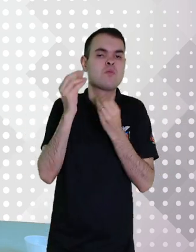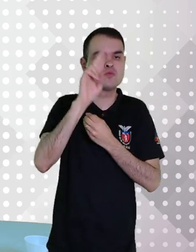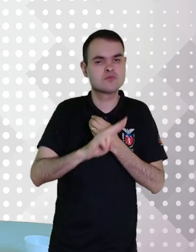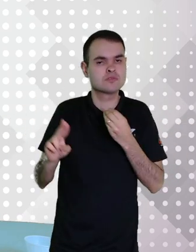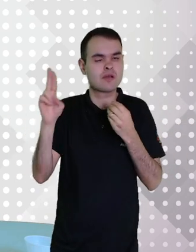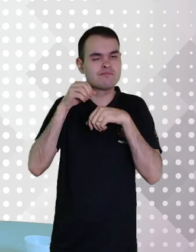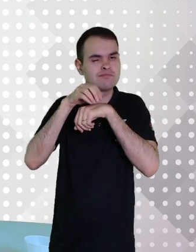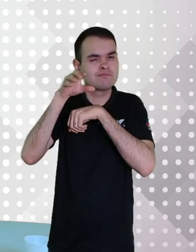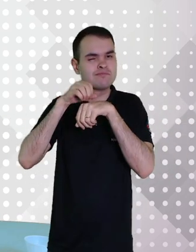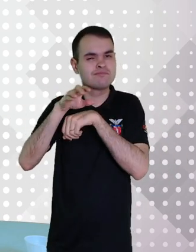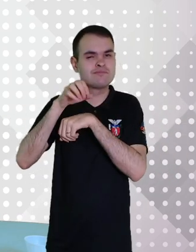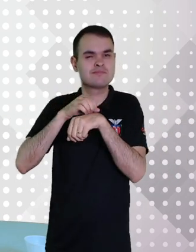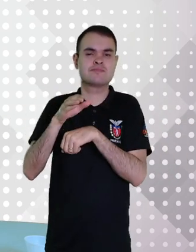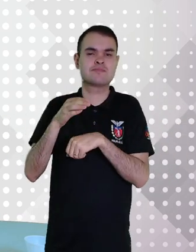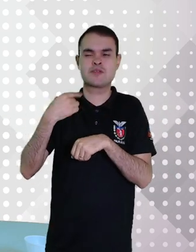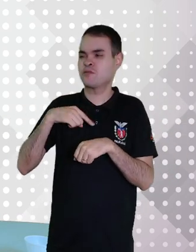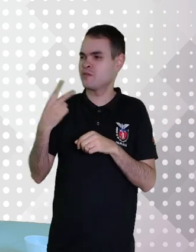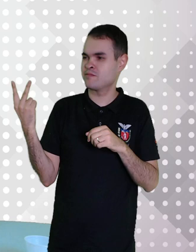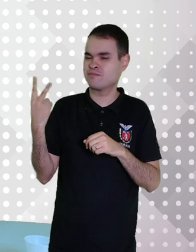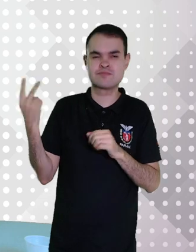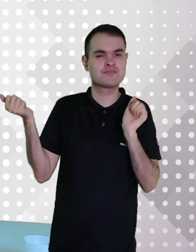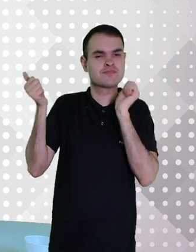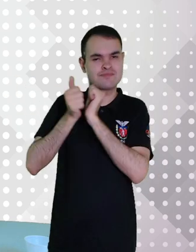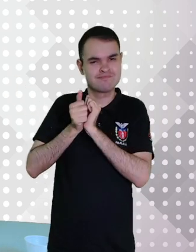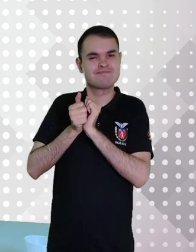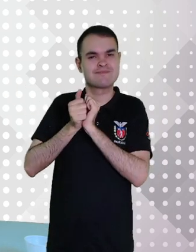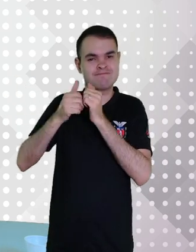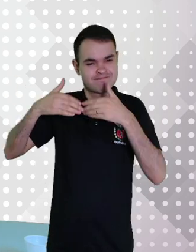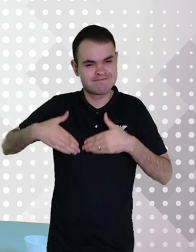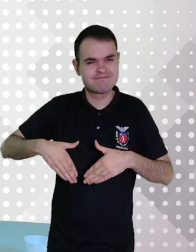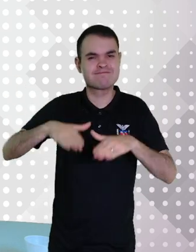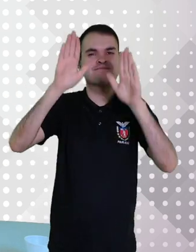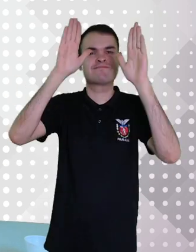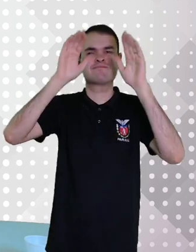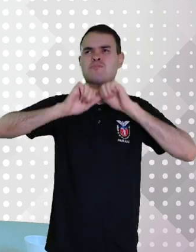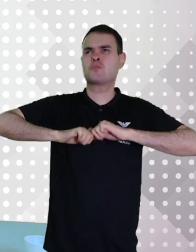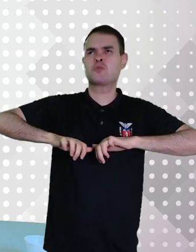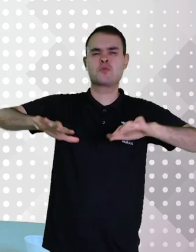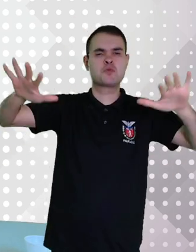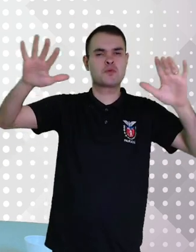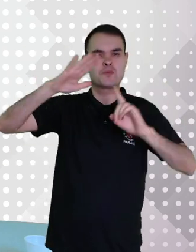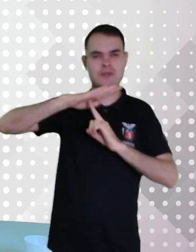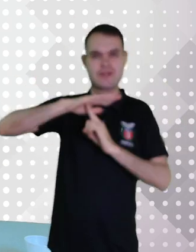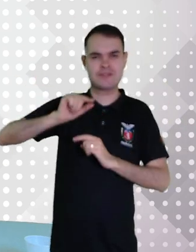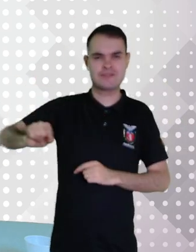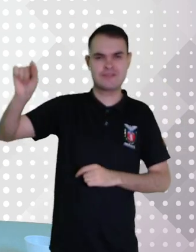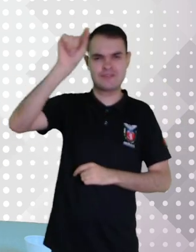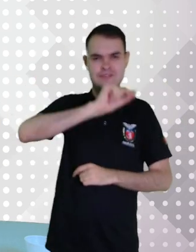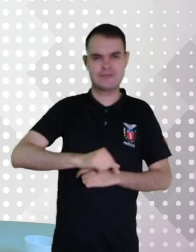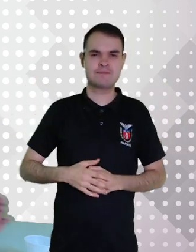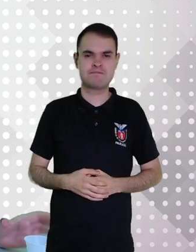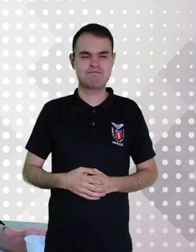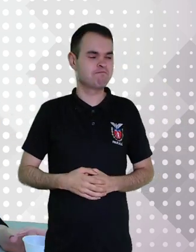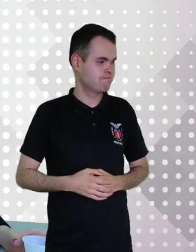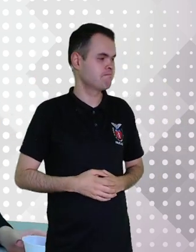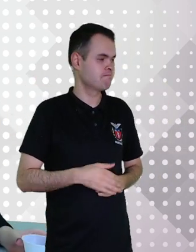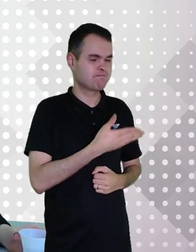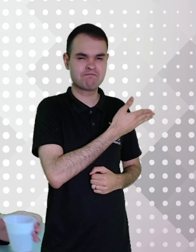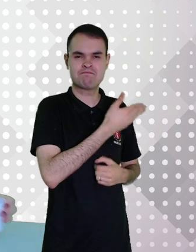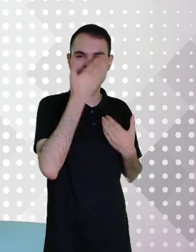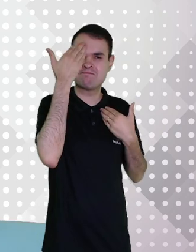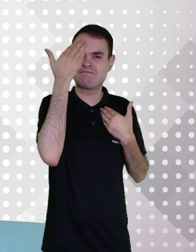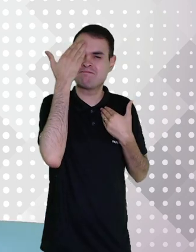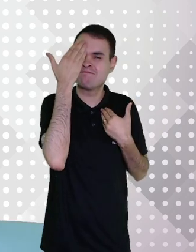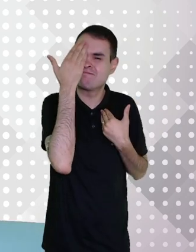gente está, né, aí na nossa parceria para poder chegar até esses professores e professoras. Gente, foi muito boa a fala da